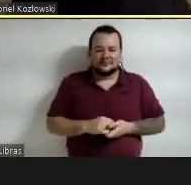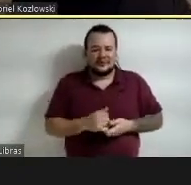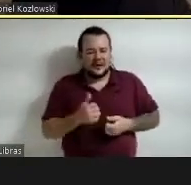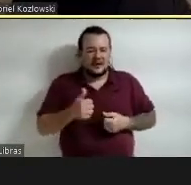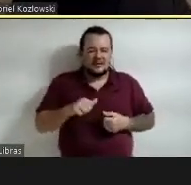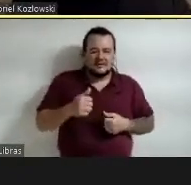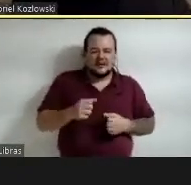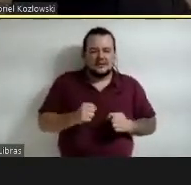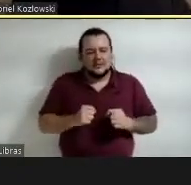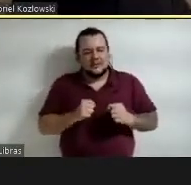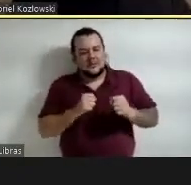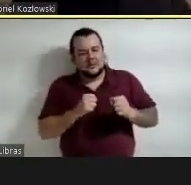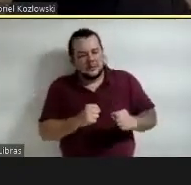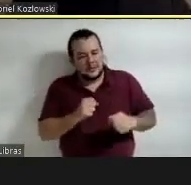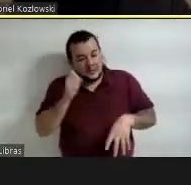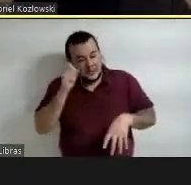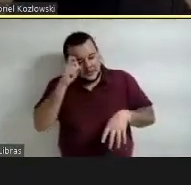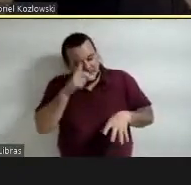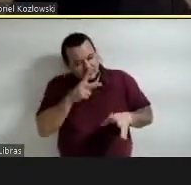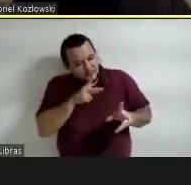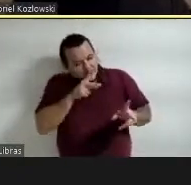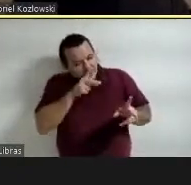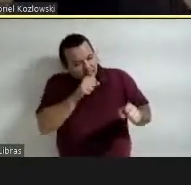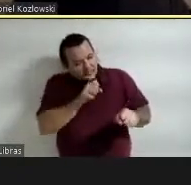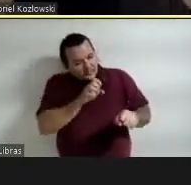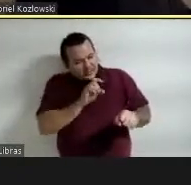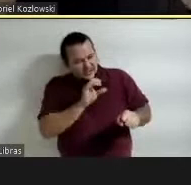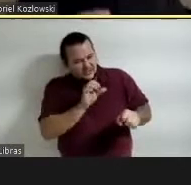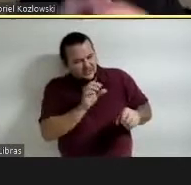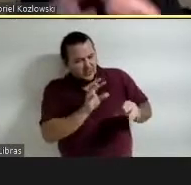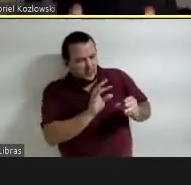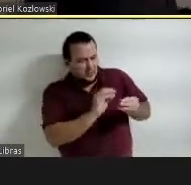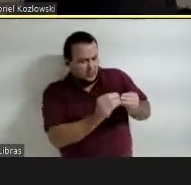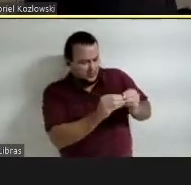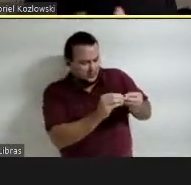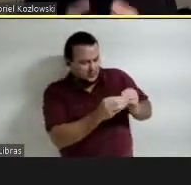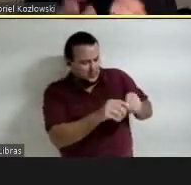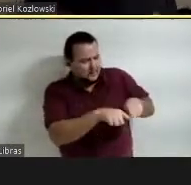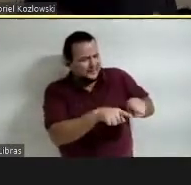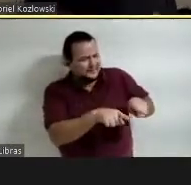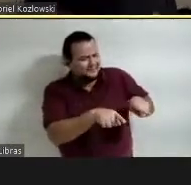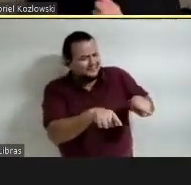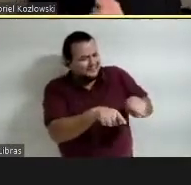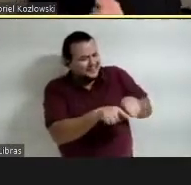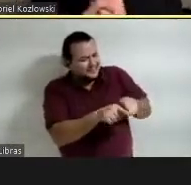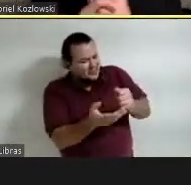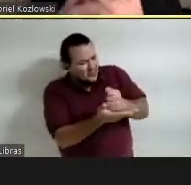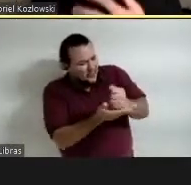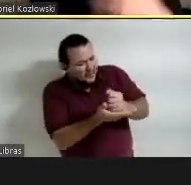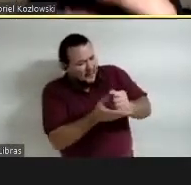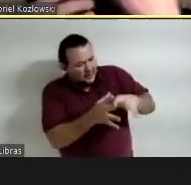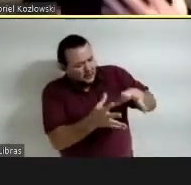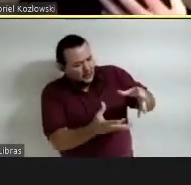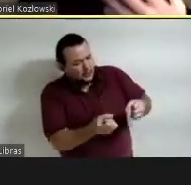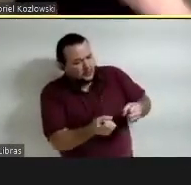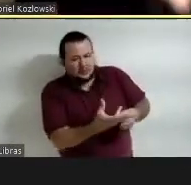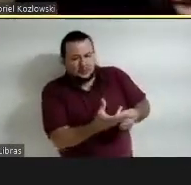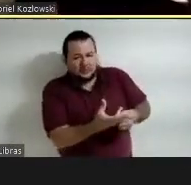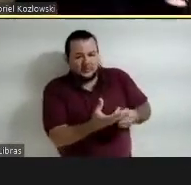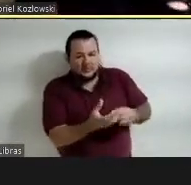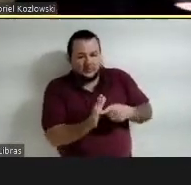complexidade dessas forças que não só moldaram, mas consolidaram a ideia de um mundo moderno, o que leva ao